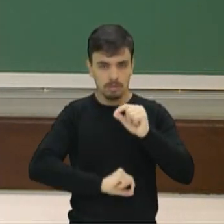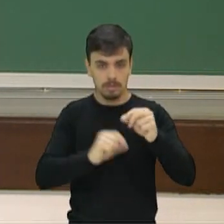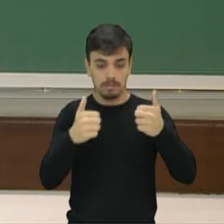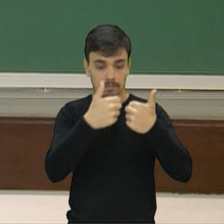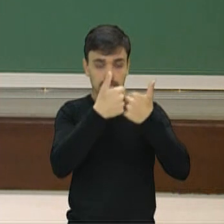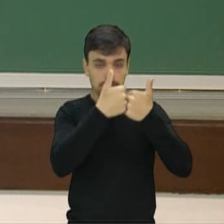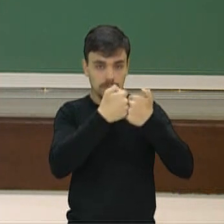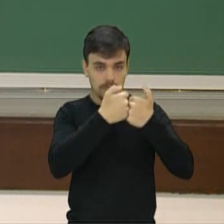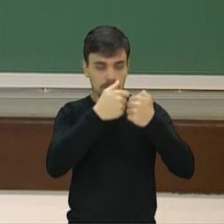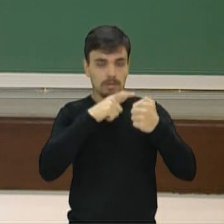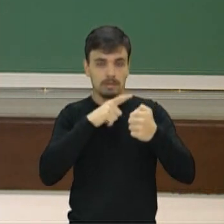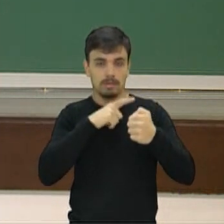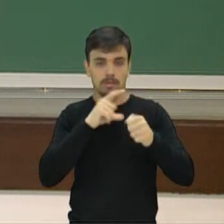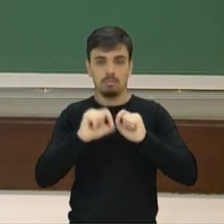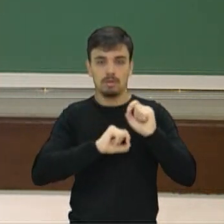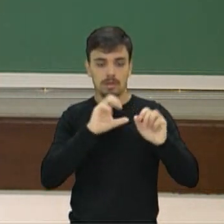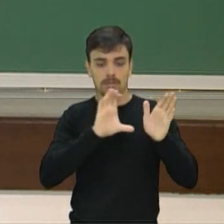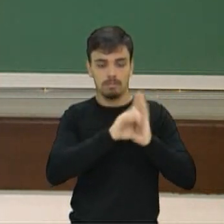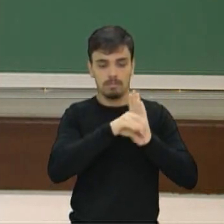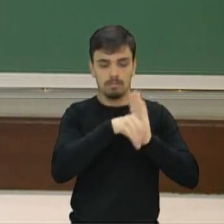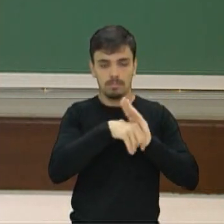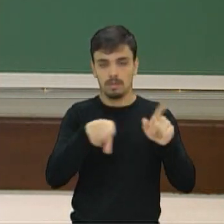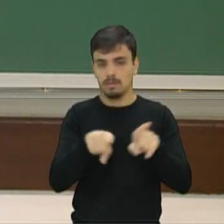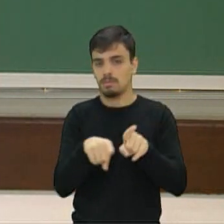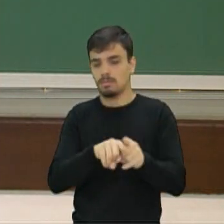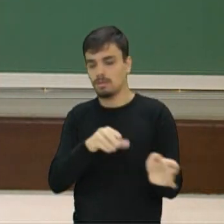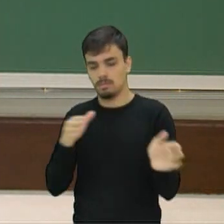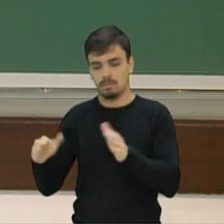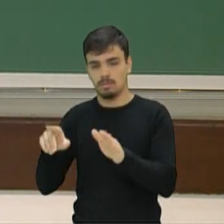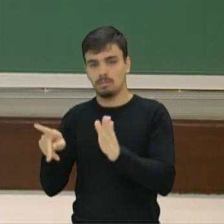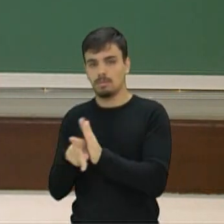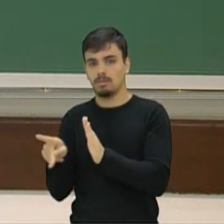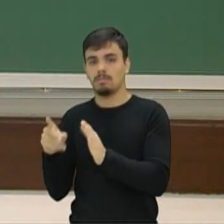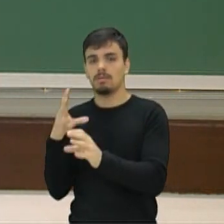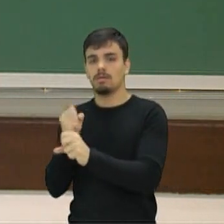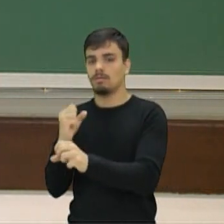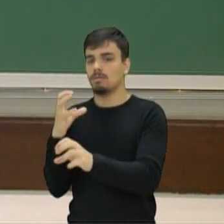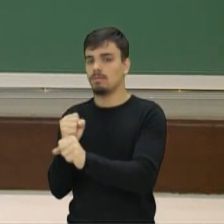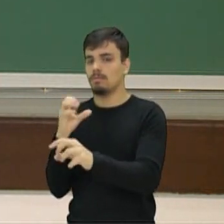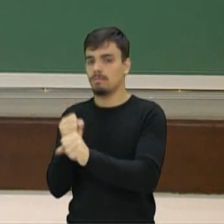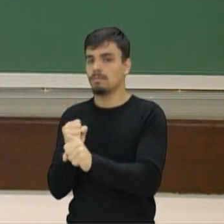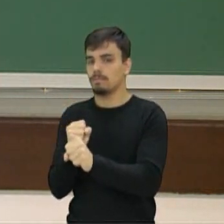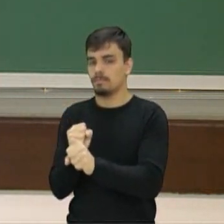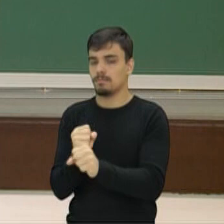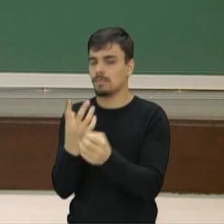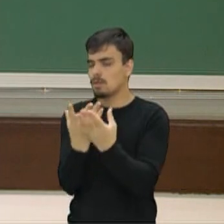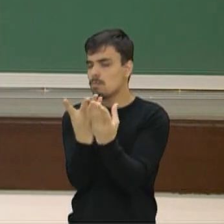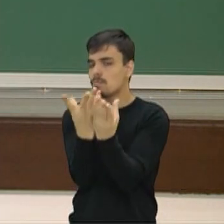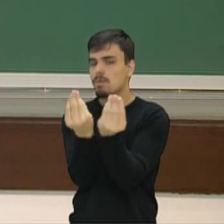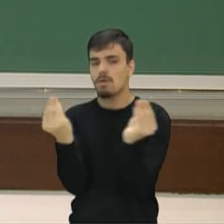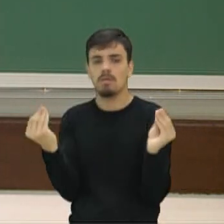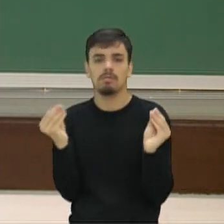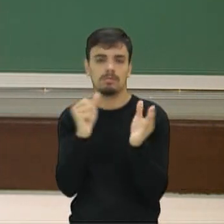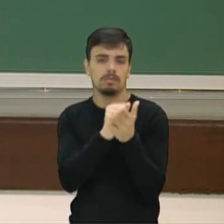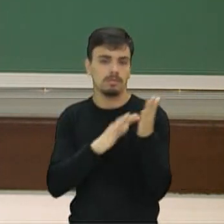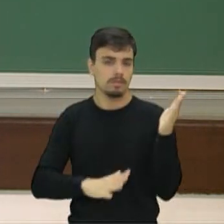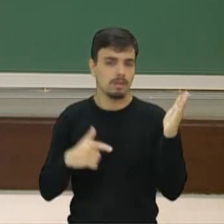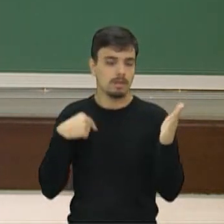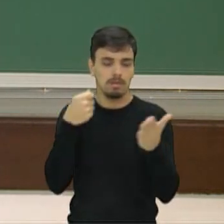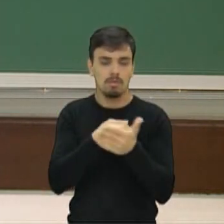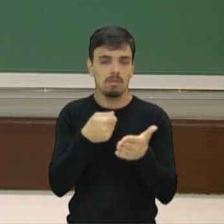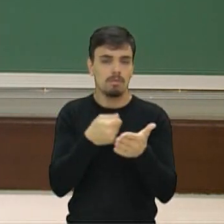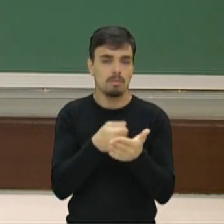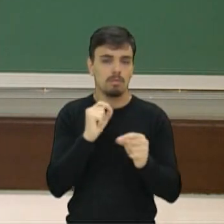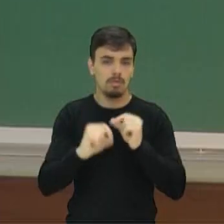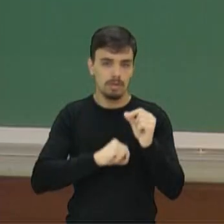física, ela tem a parte conceitual e ela tem a parte do cálculo, tá? Muitos exercícios, eles cobram a